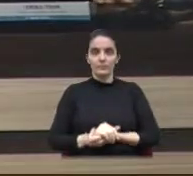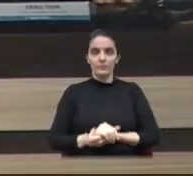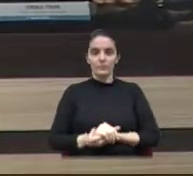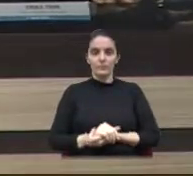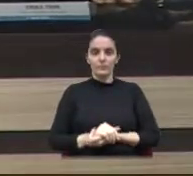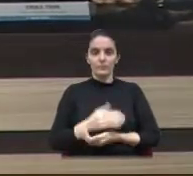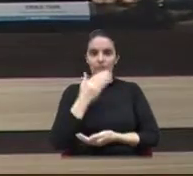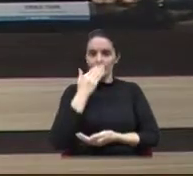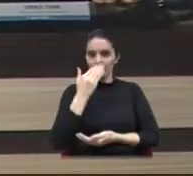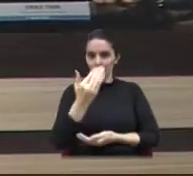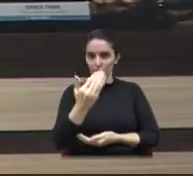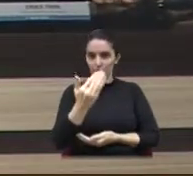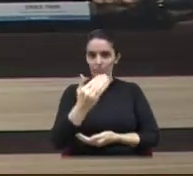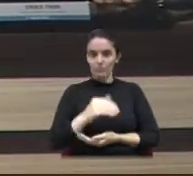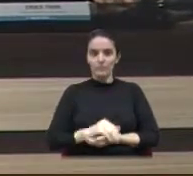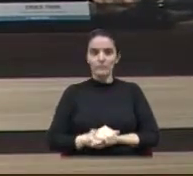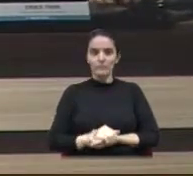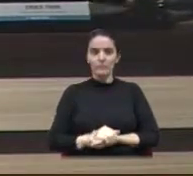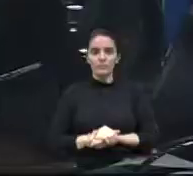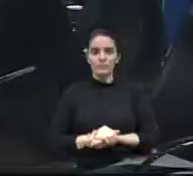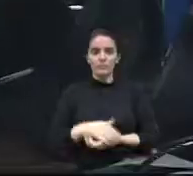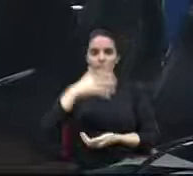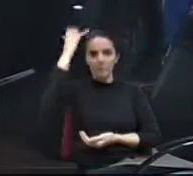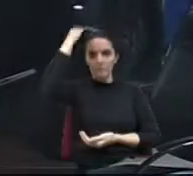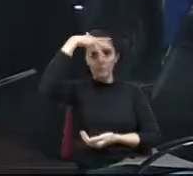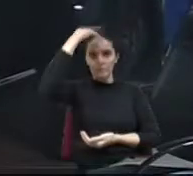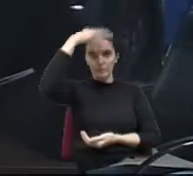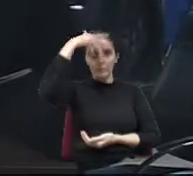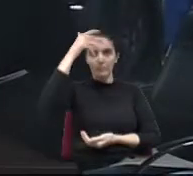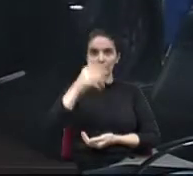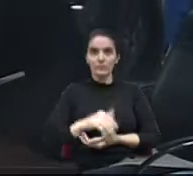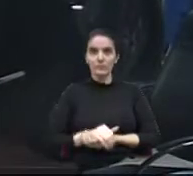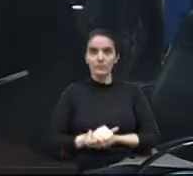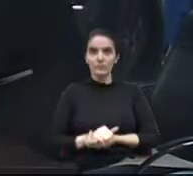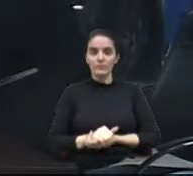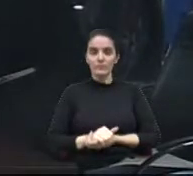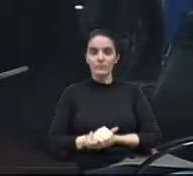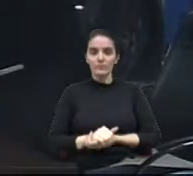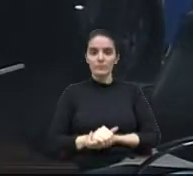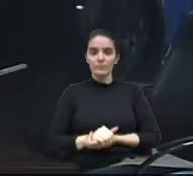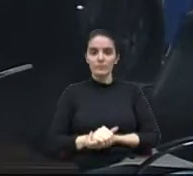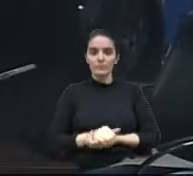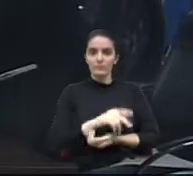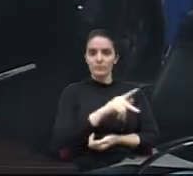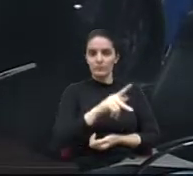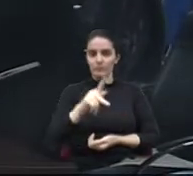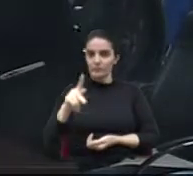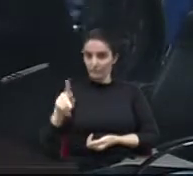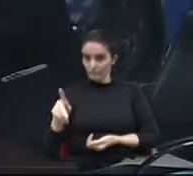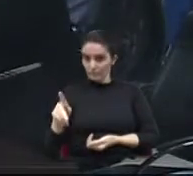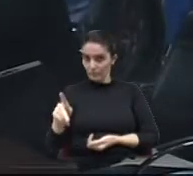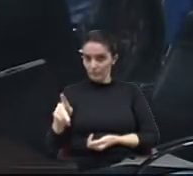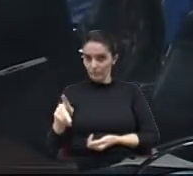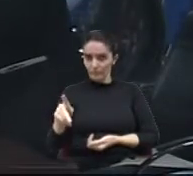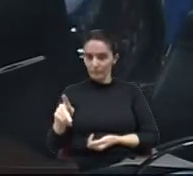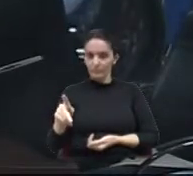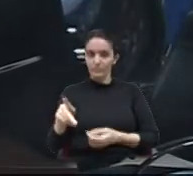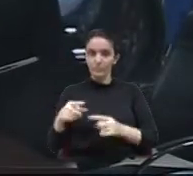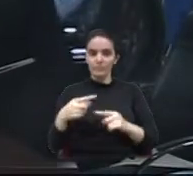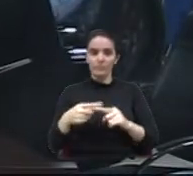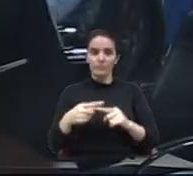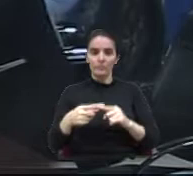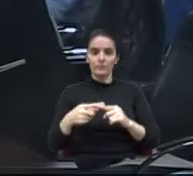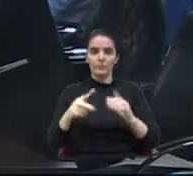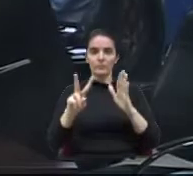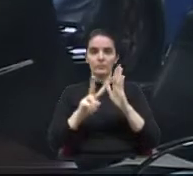Questão de ordem, senhor presidente. Questão de ordem, vereadora Érica Tanque. Senhor presidente, como segundo item